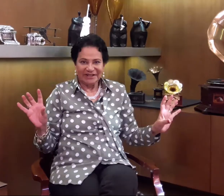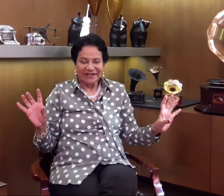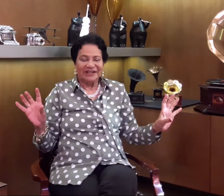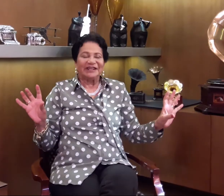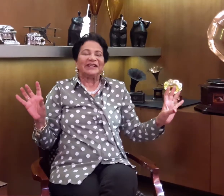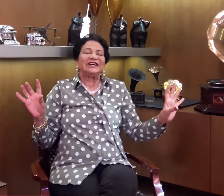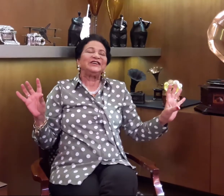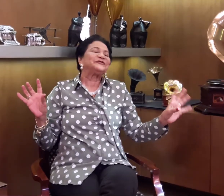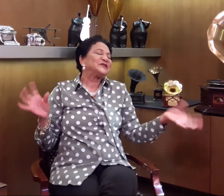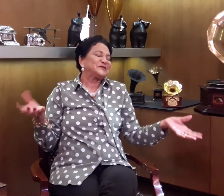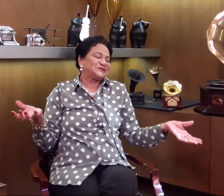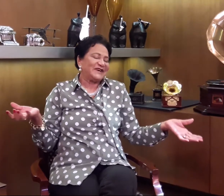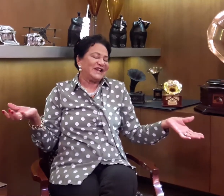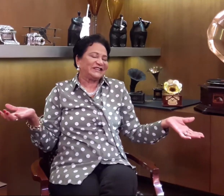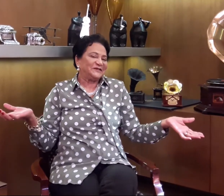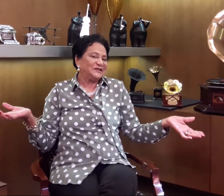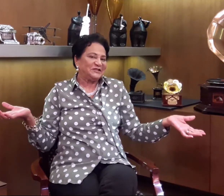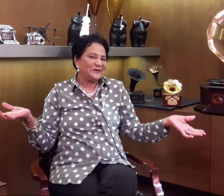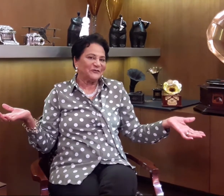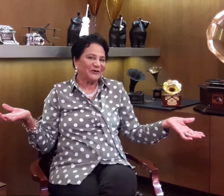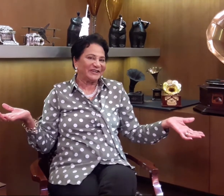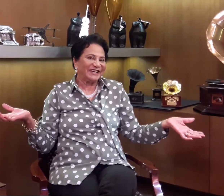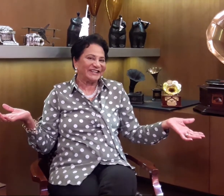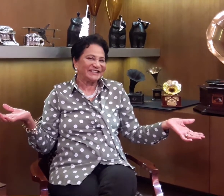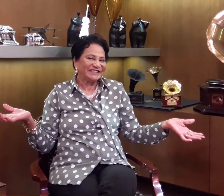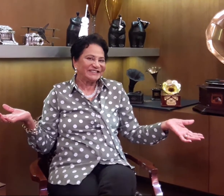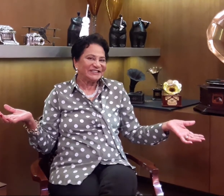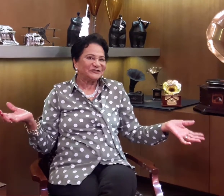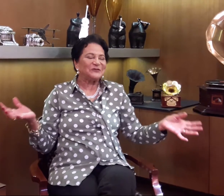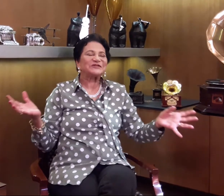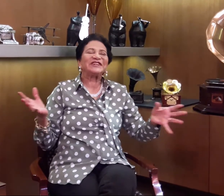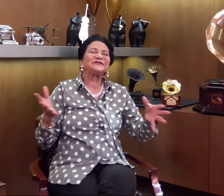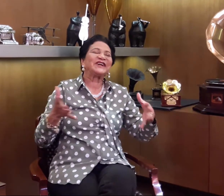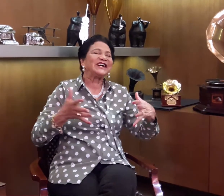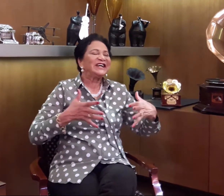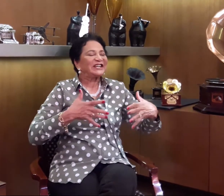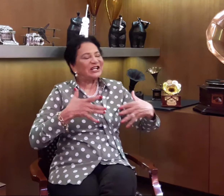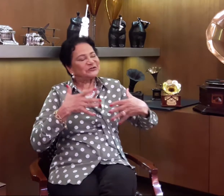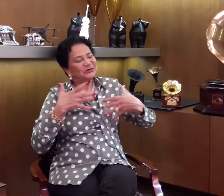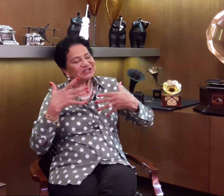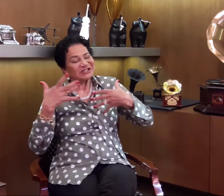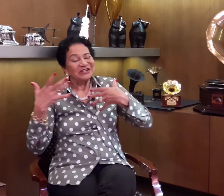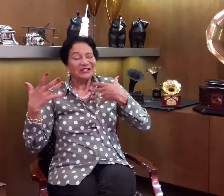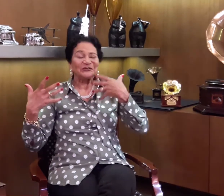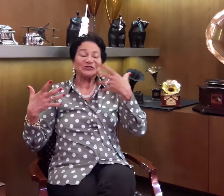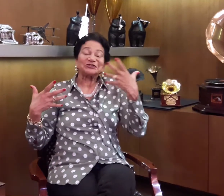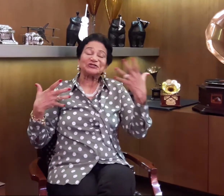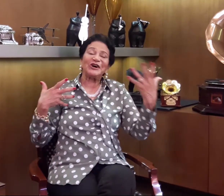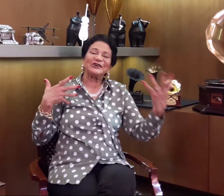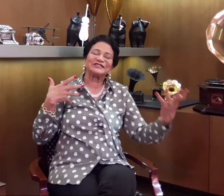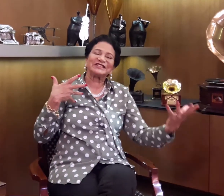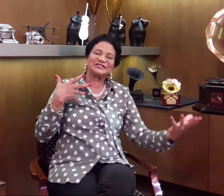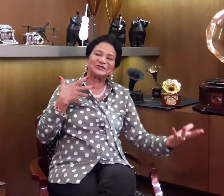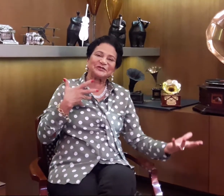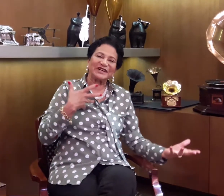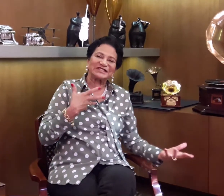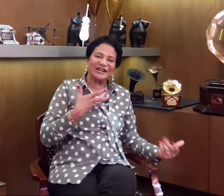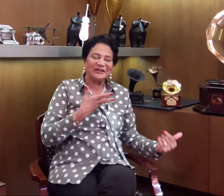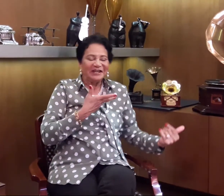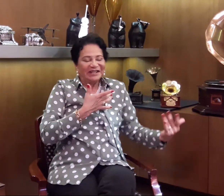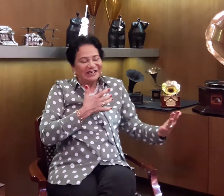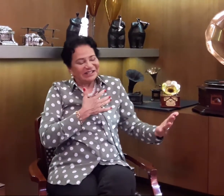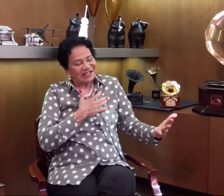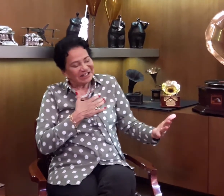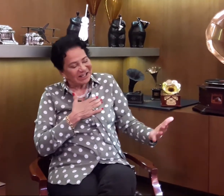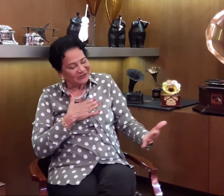aqui. E vamos falar também de amor, né? Vamos lembrar aquelas músicas gostosas do